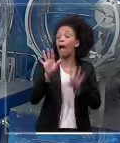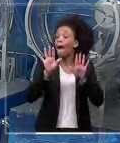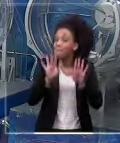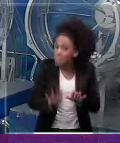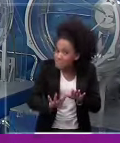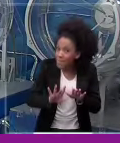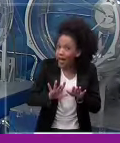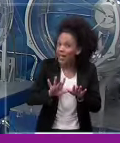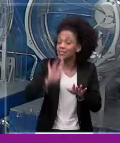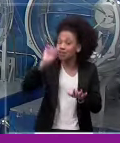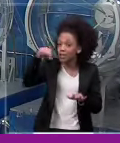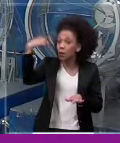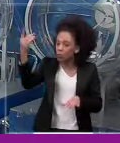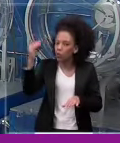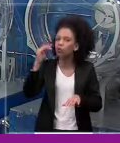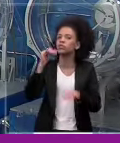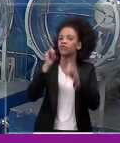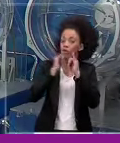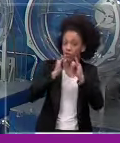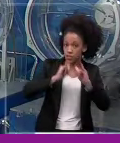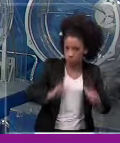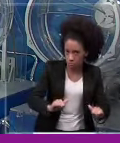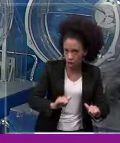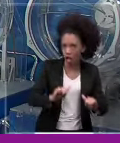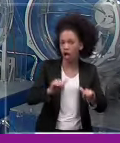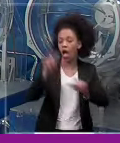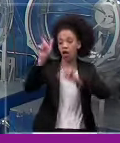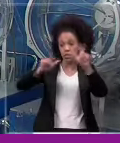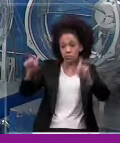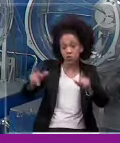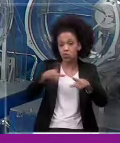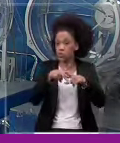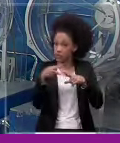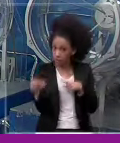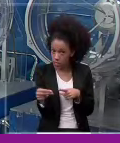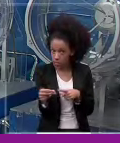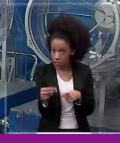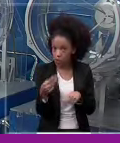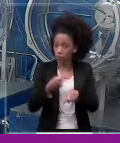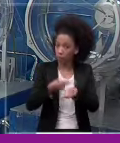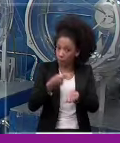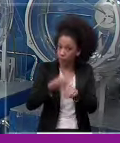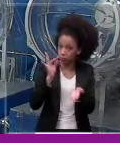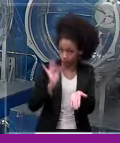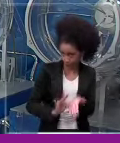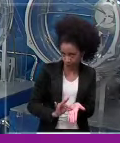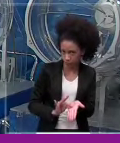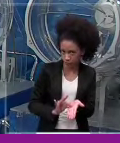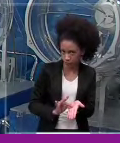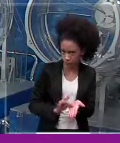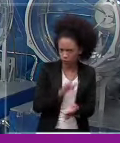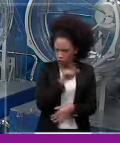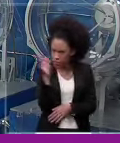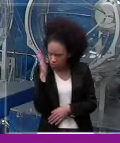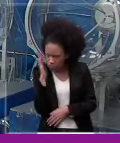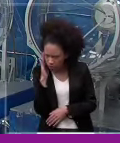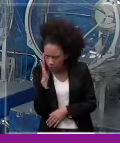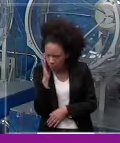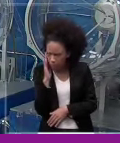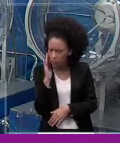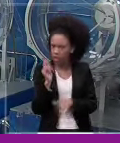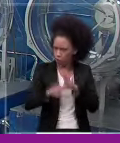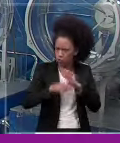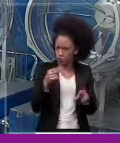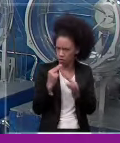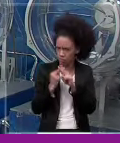será divulgado logo após o rateio entre as apostas vencedoras dos prêmios fixos. Quer saber mais sobre o sorteio da Loto